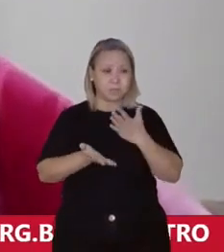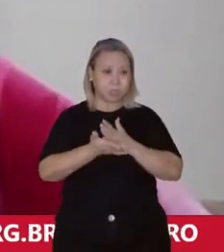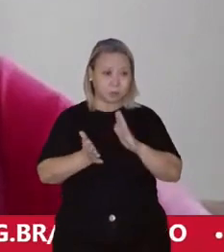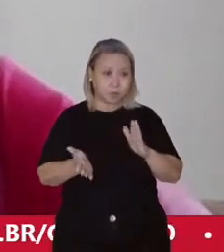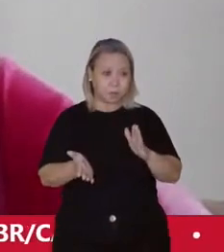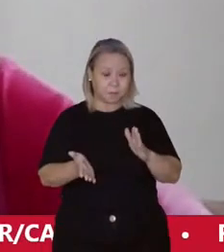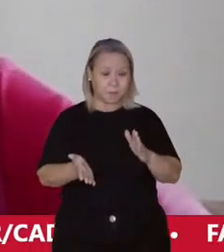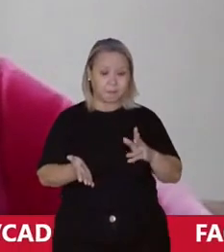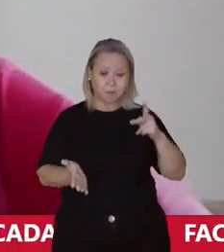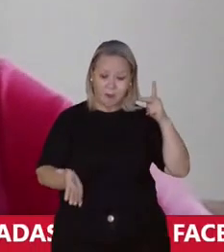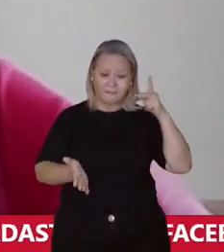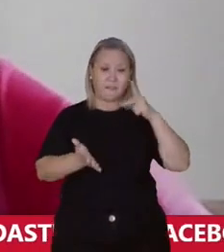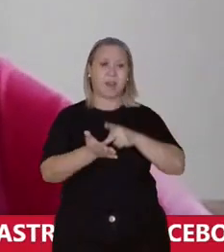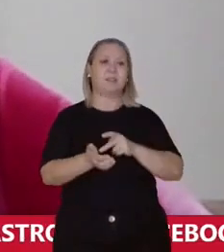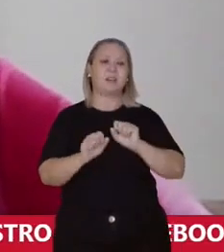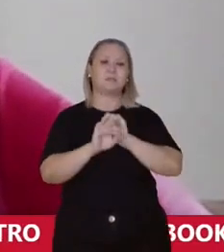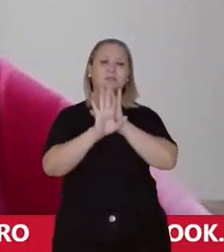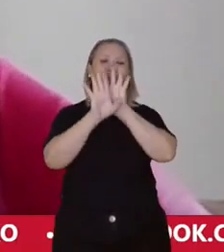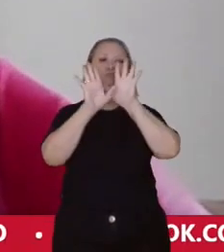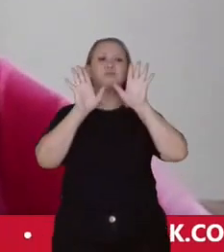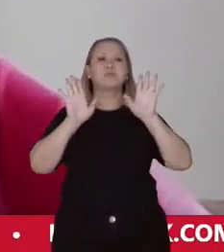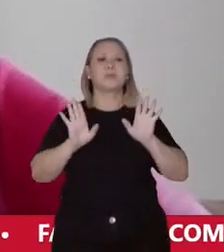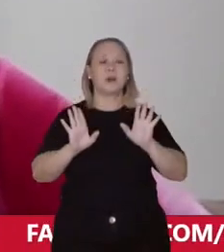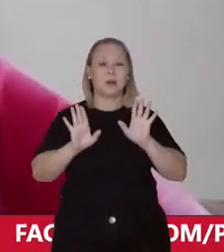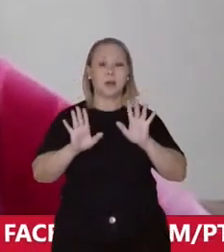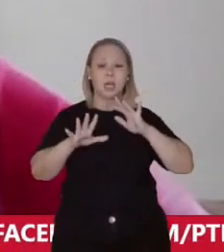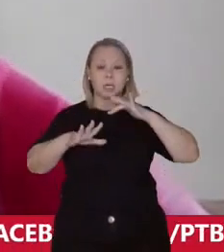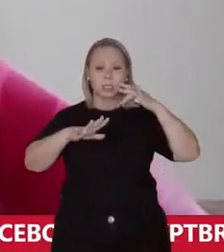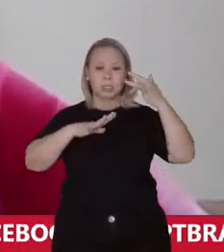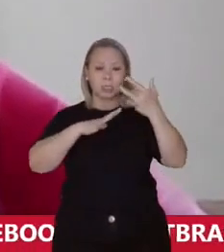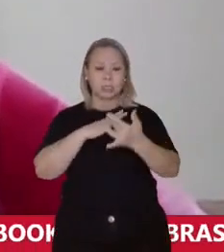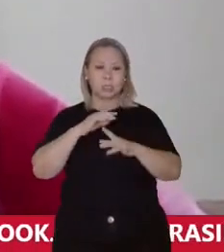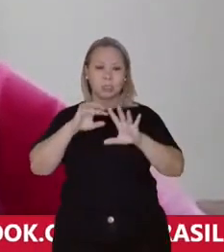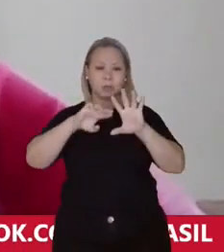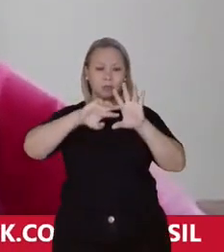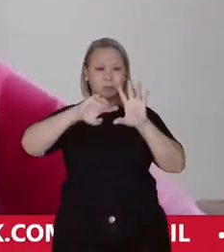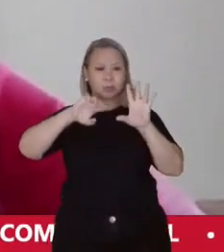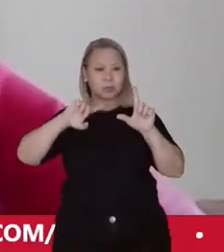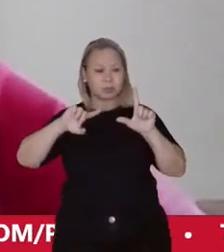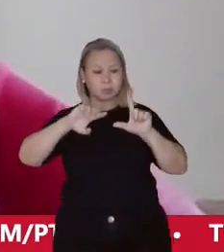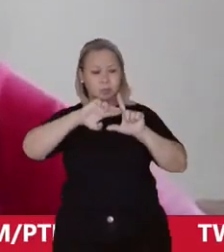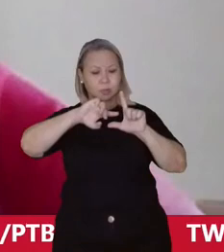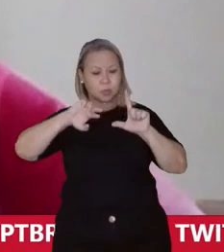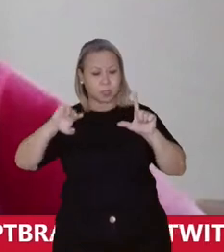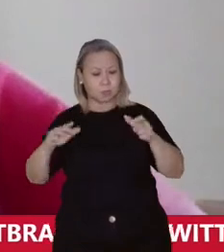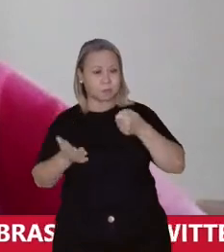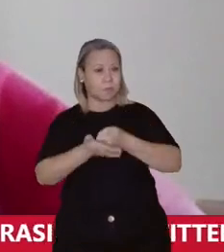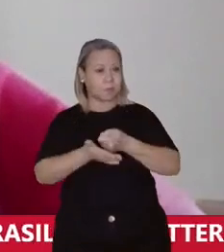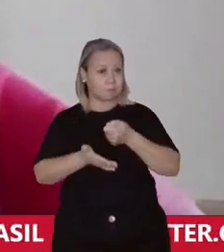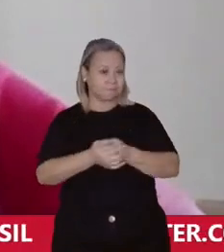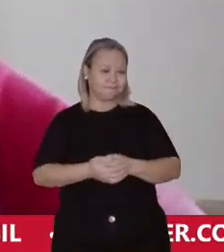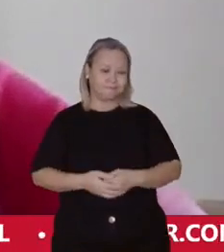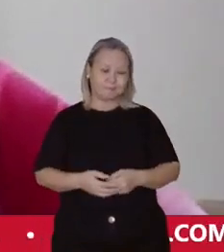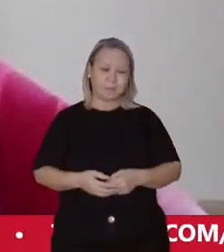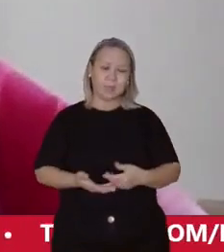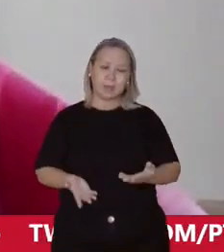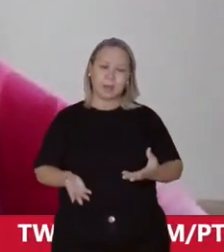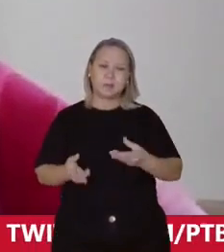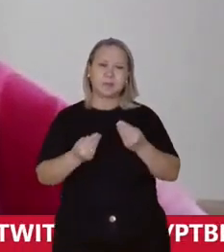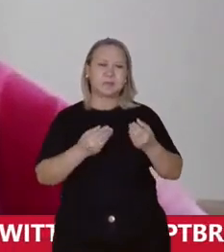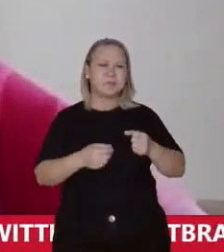ser escancarada em todos os meios de comunicação por obrigatoriedade, já que eles passaram tantos anos acreditando